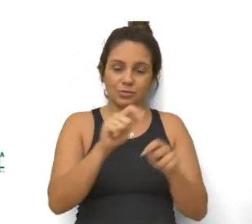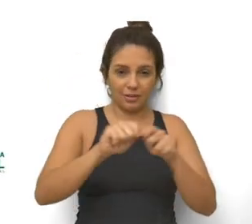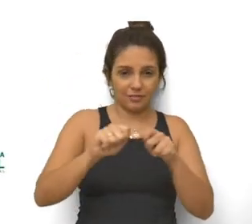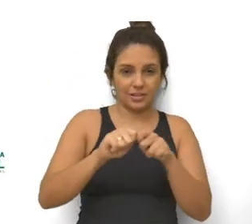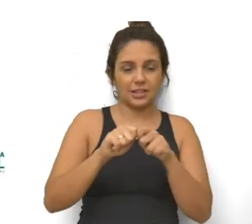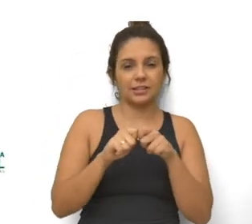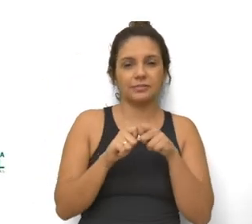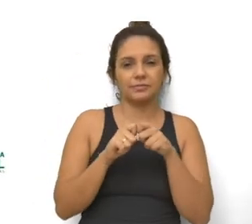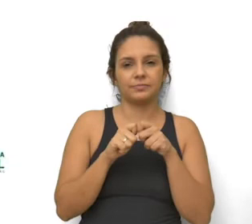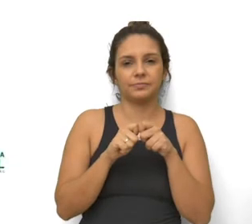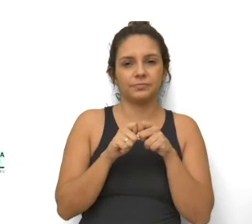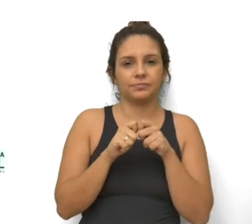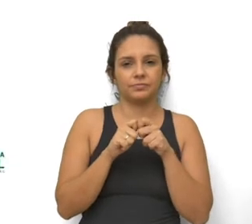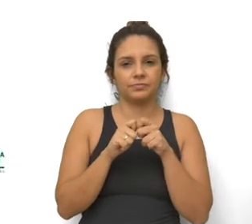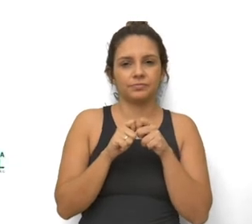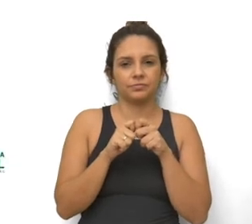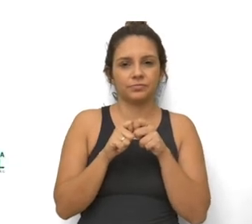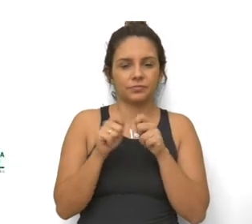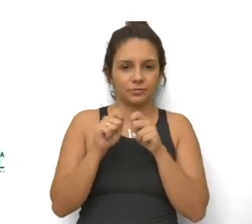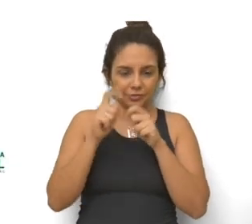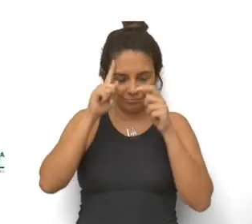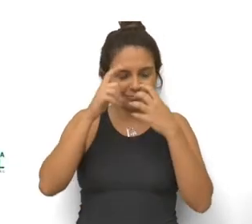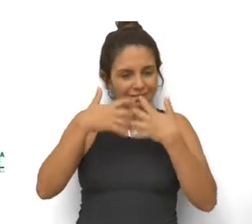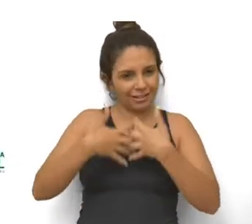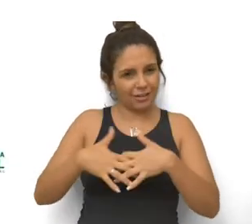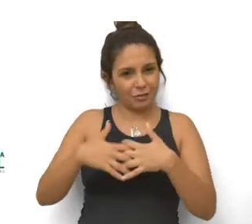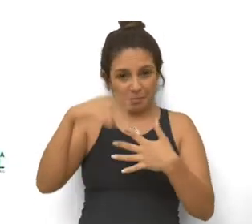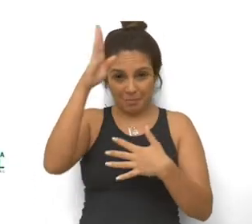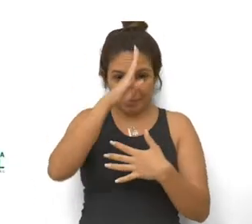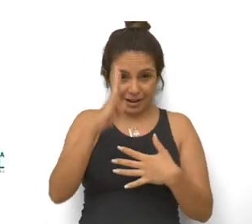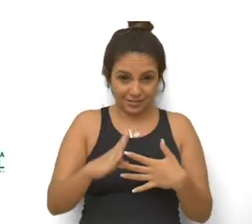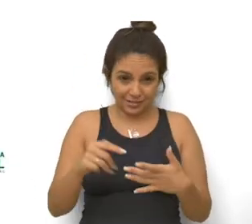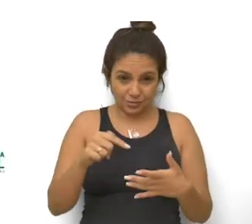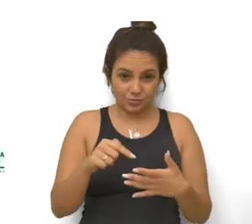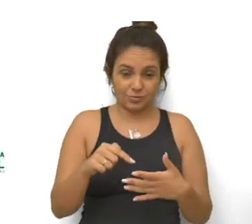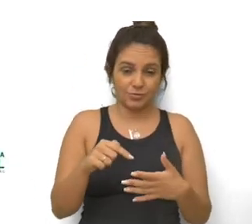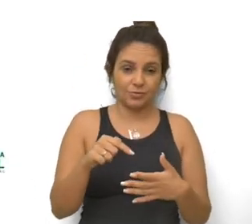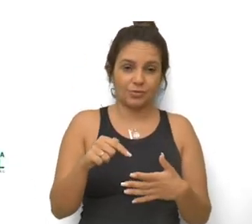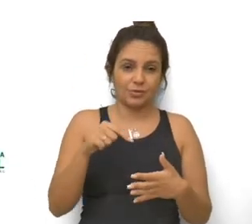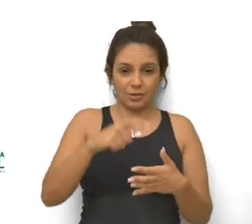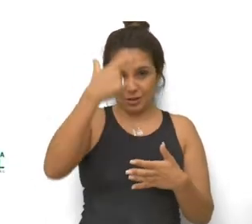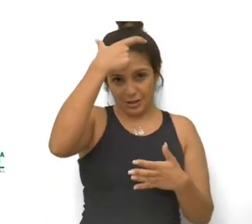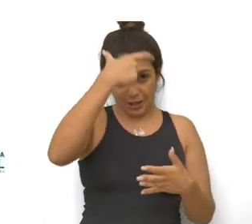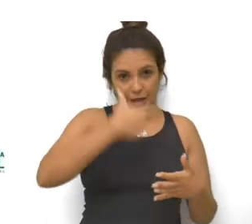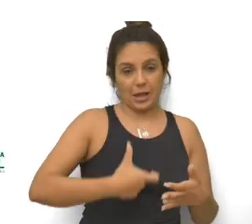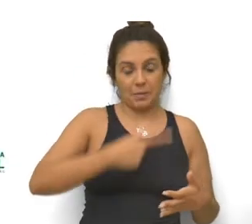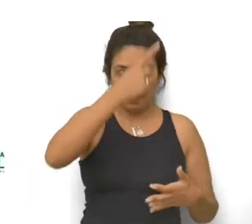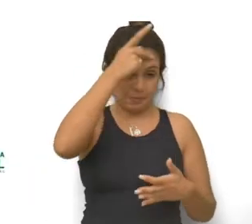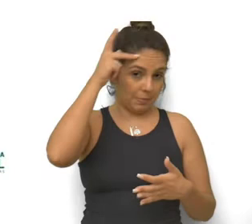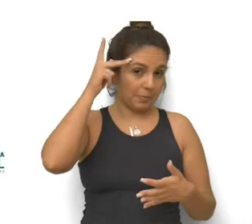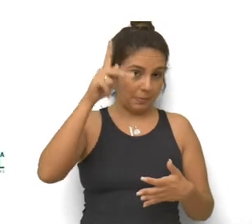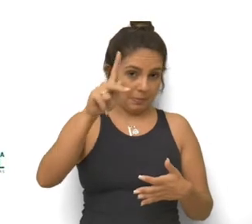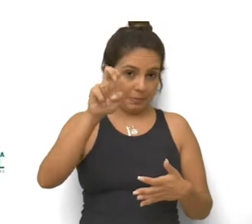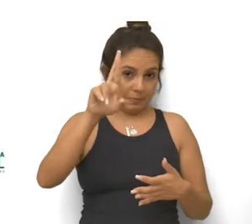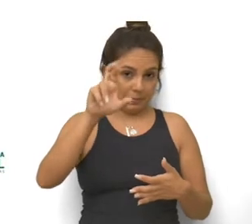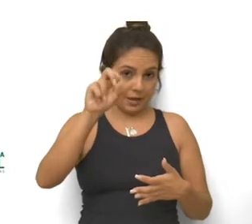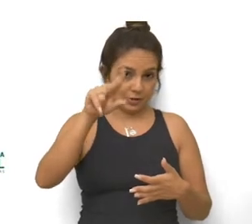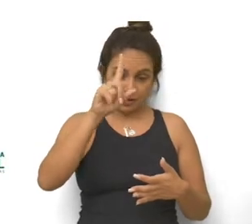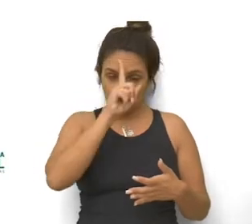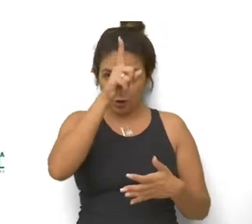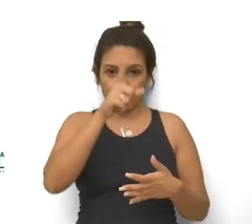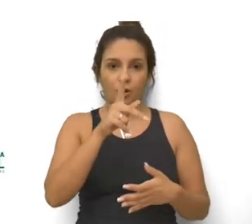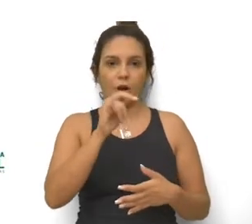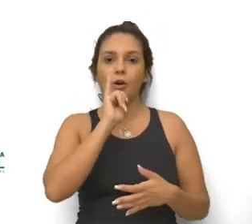de fazer as reflexões sobre o Brasil através desse personagem, através das coisas